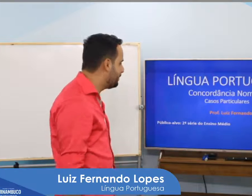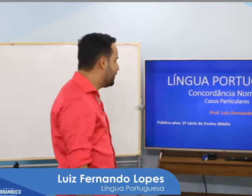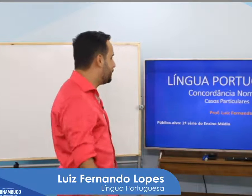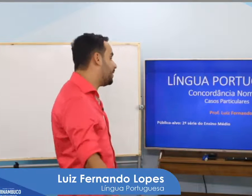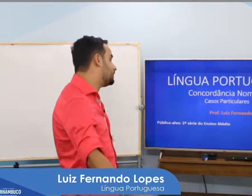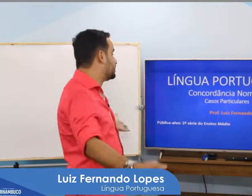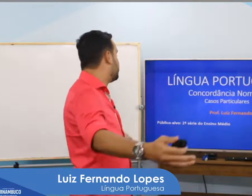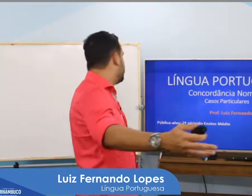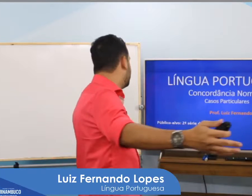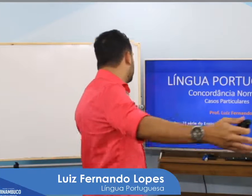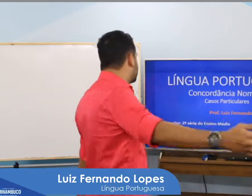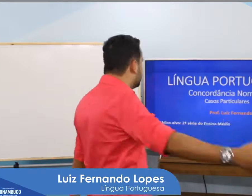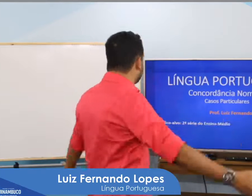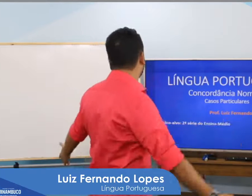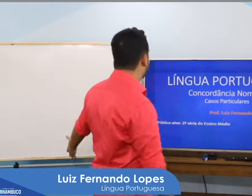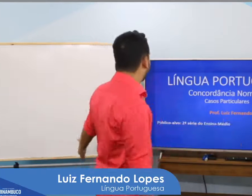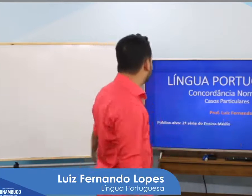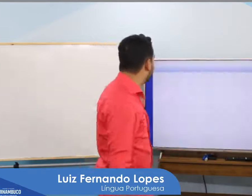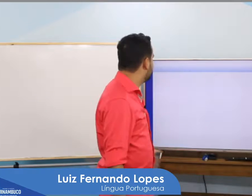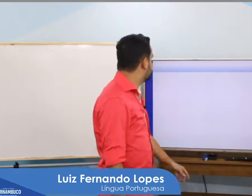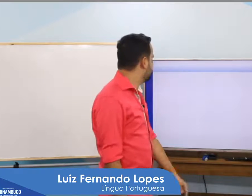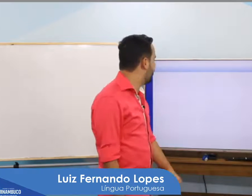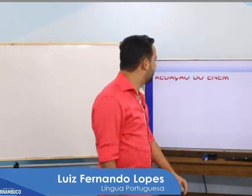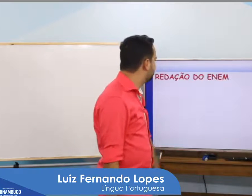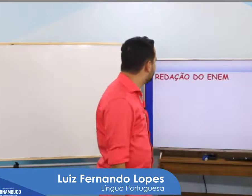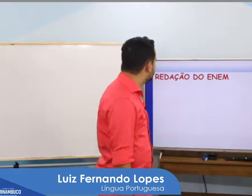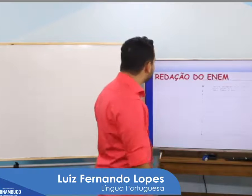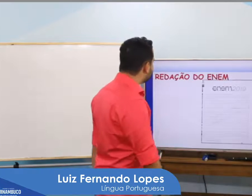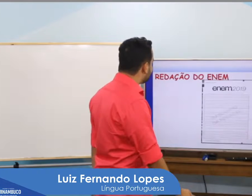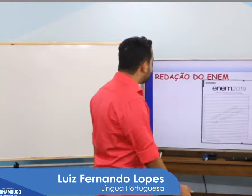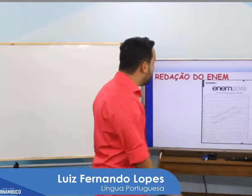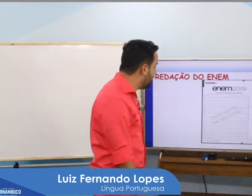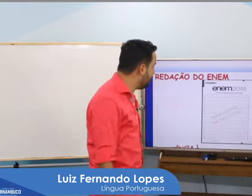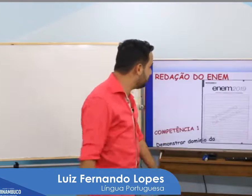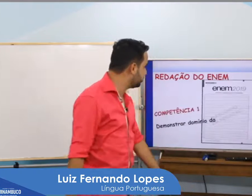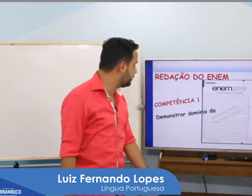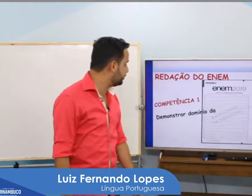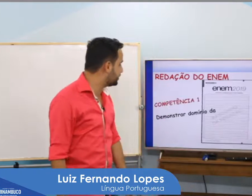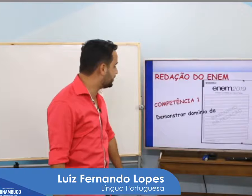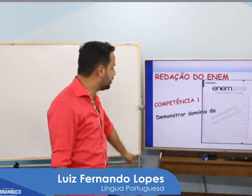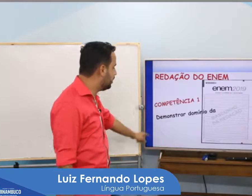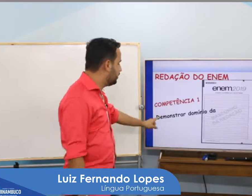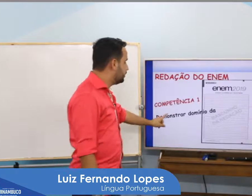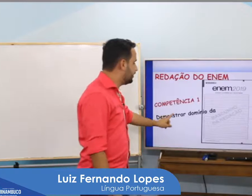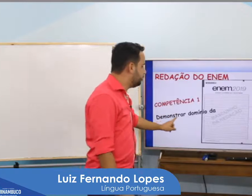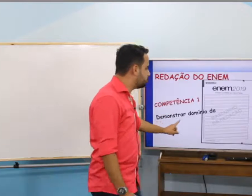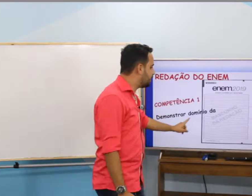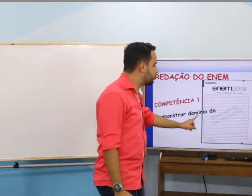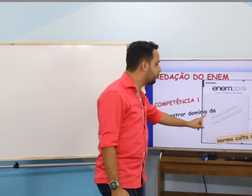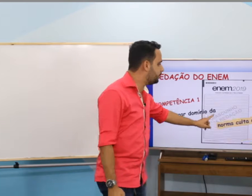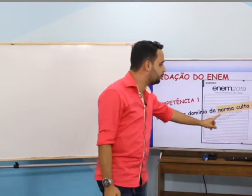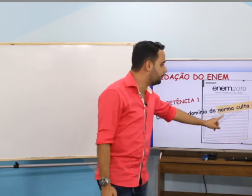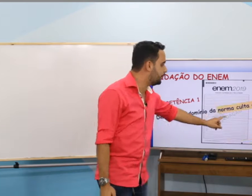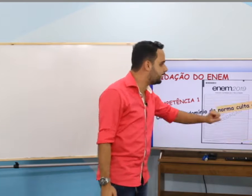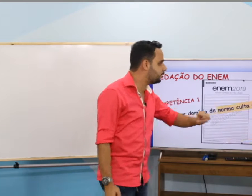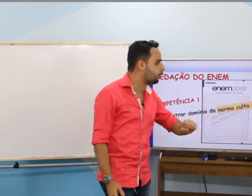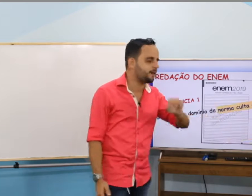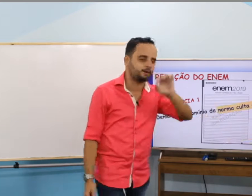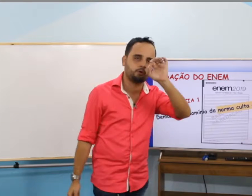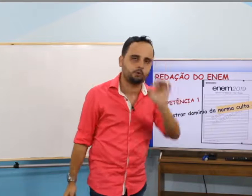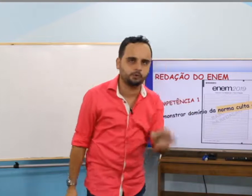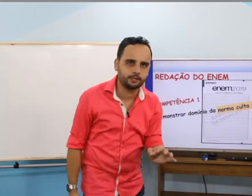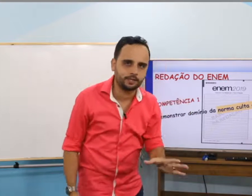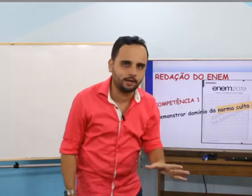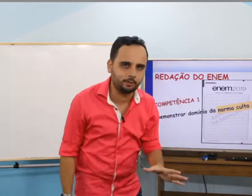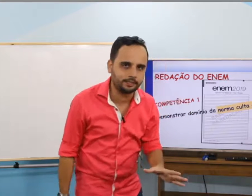aqui ok é festa felicidade simone olha lá o que você para você só demonstrar domínio